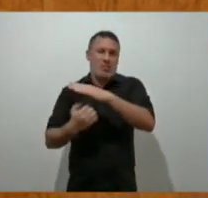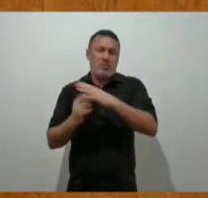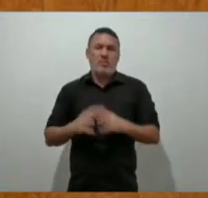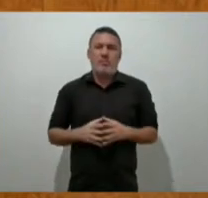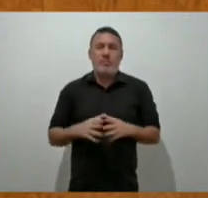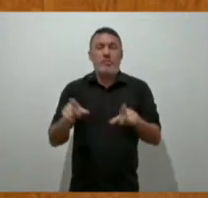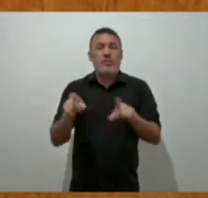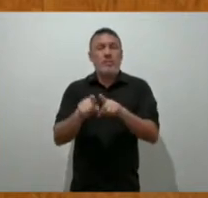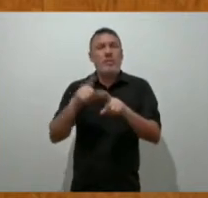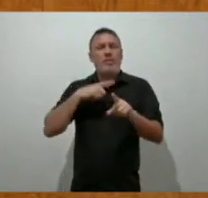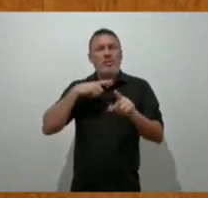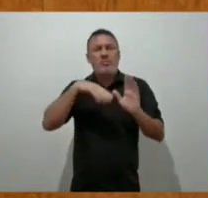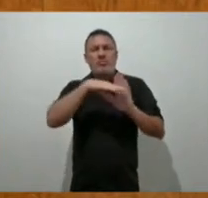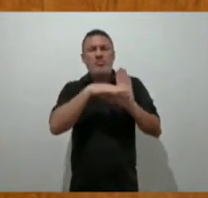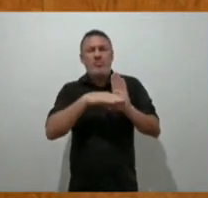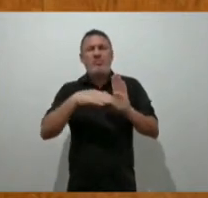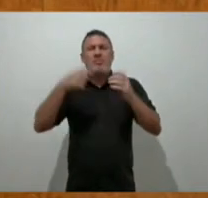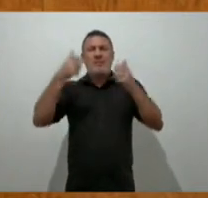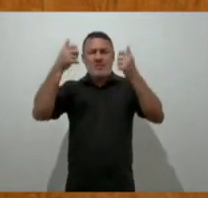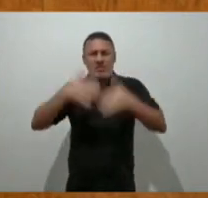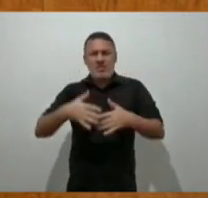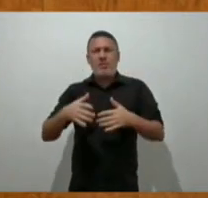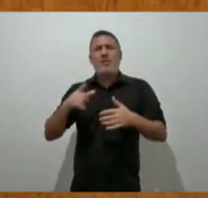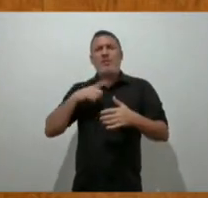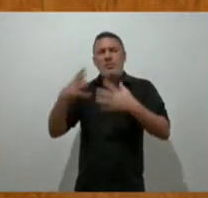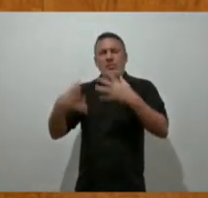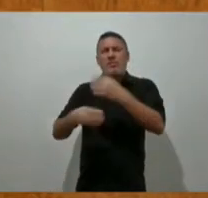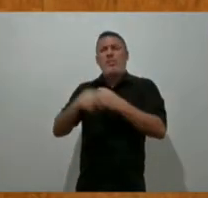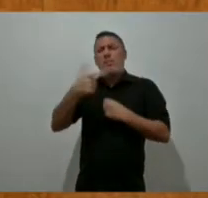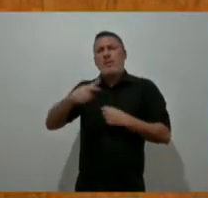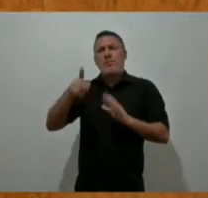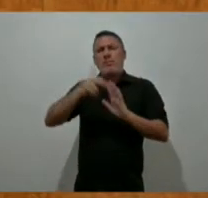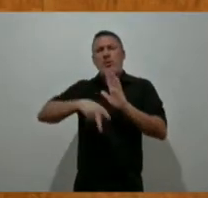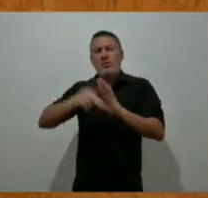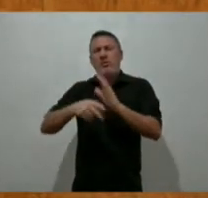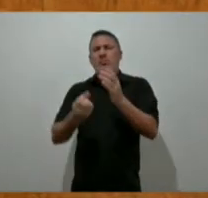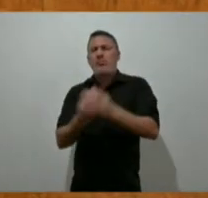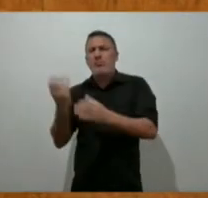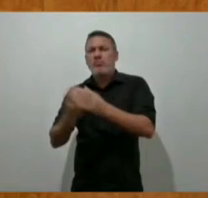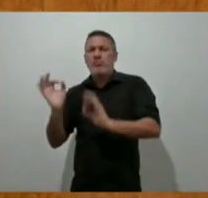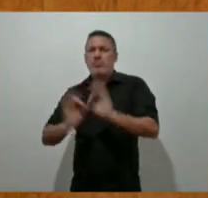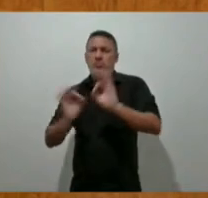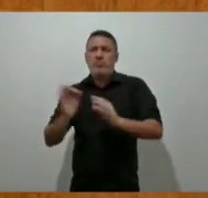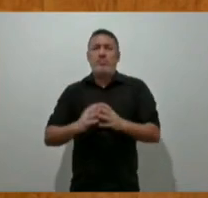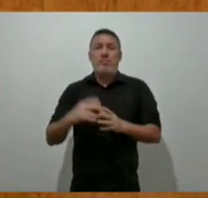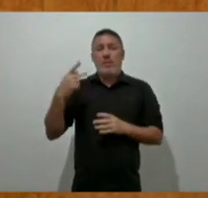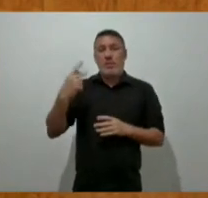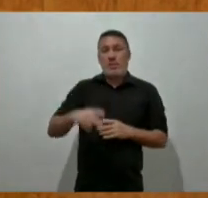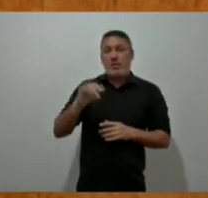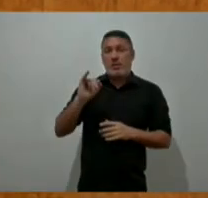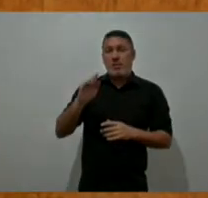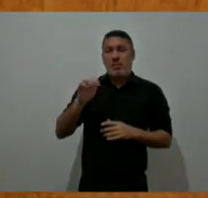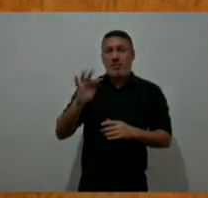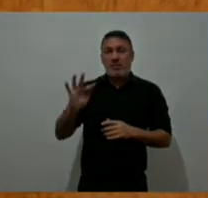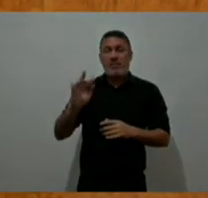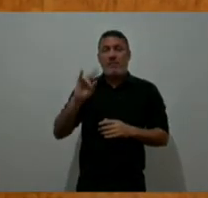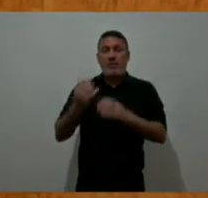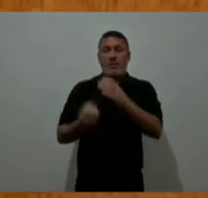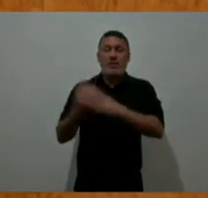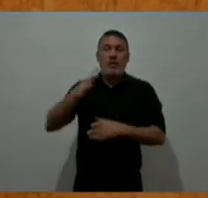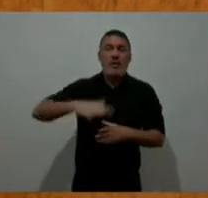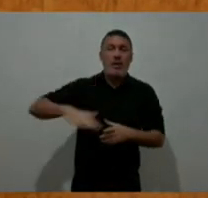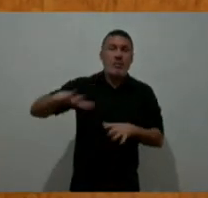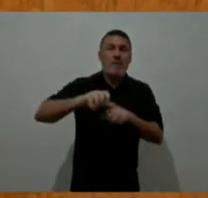curso, estamos com alguns outros projetos sendo elaborados. O IBEF University, um ambiente de formação e desenvolvimento